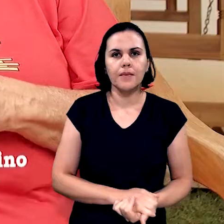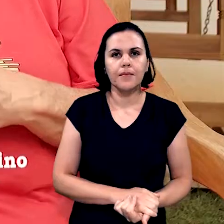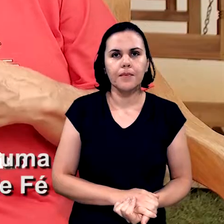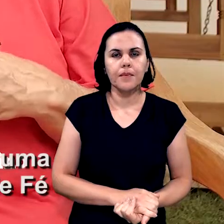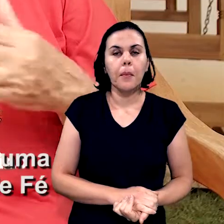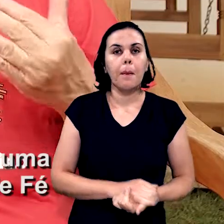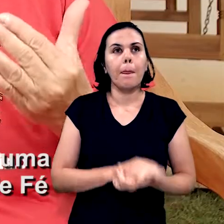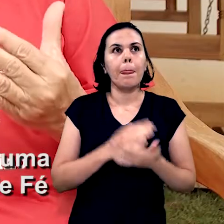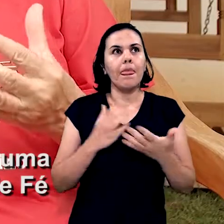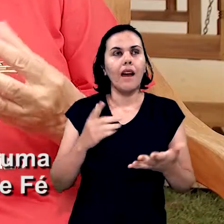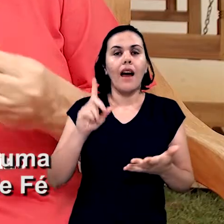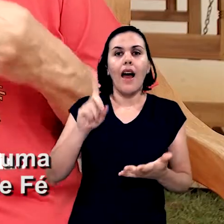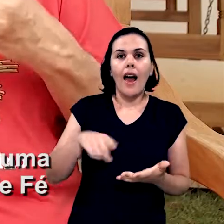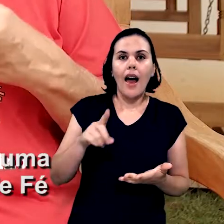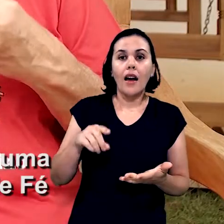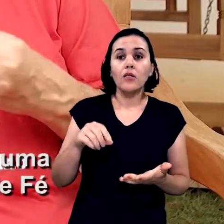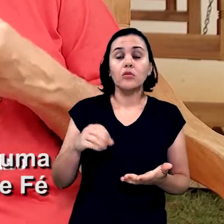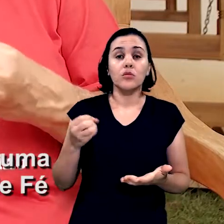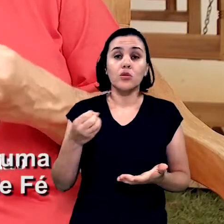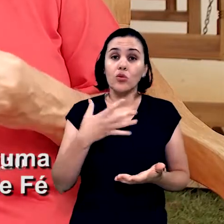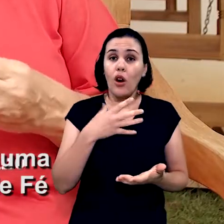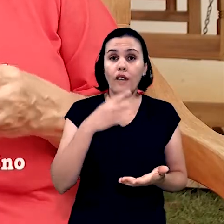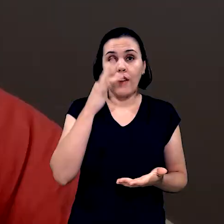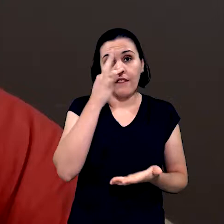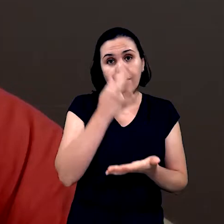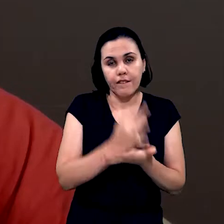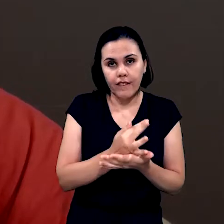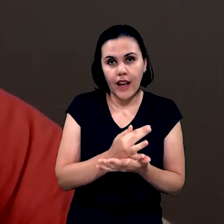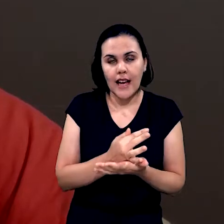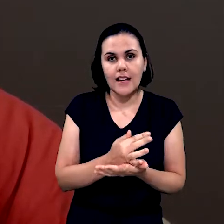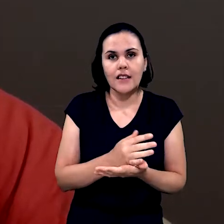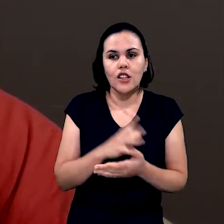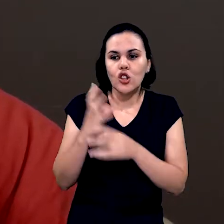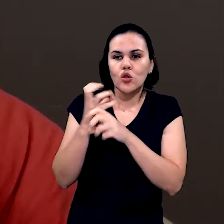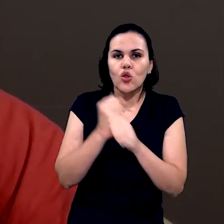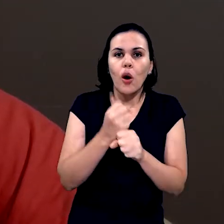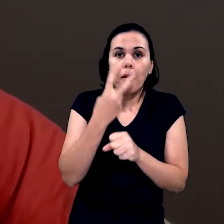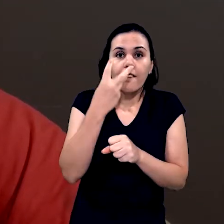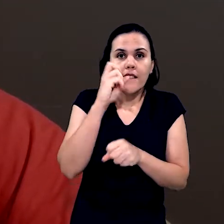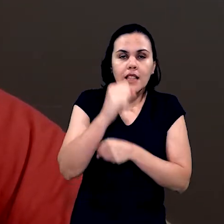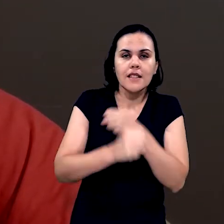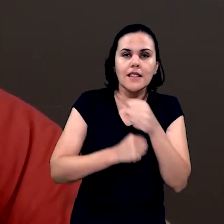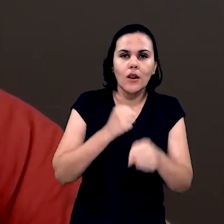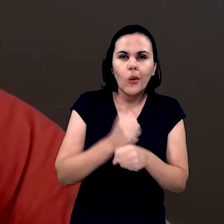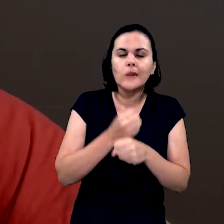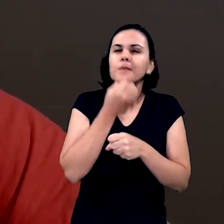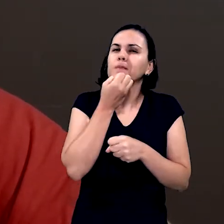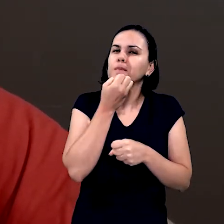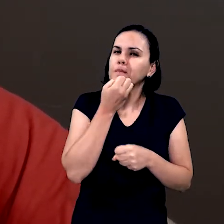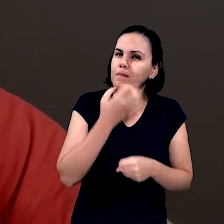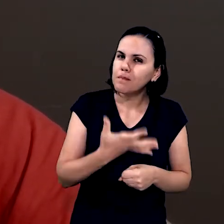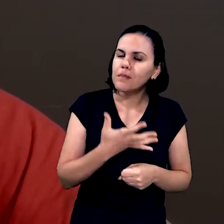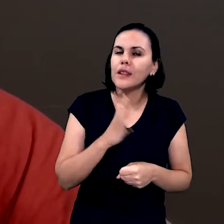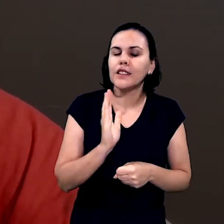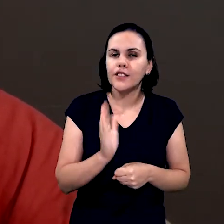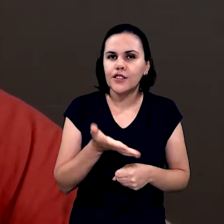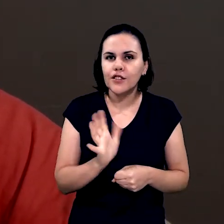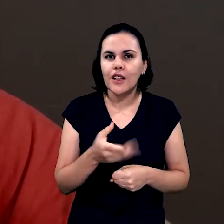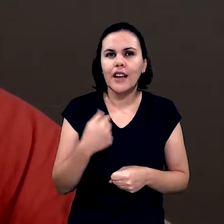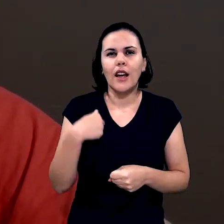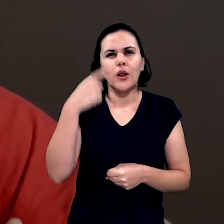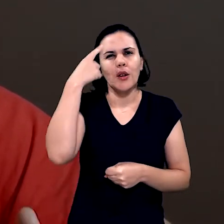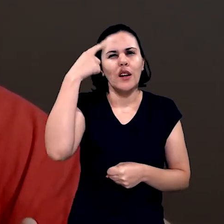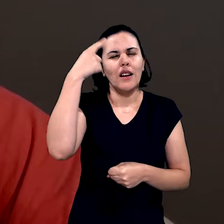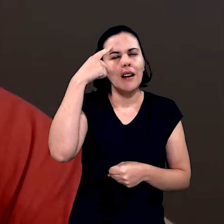festa. É assim, é uma renovação de fé. Foram 25 anos, mas foram 25 anos muito bem vividos. O que,